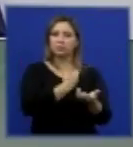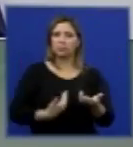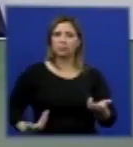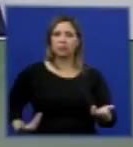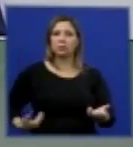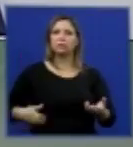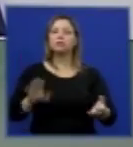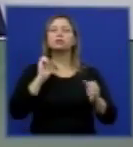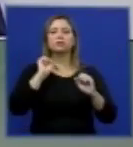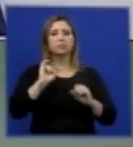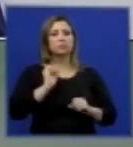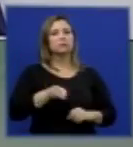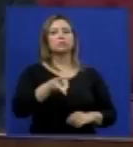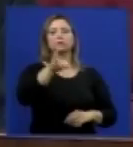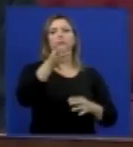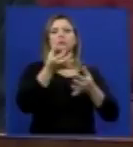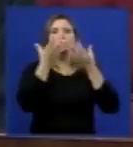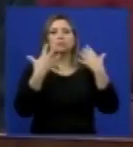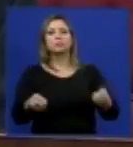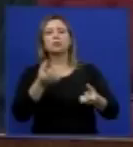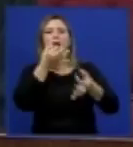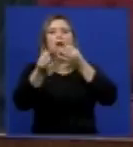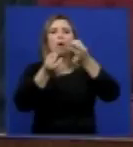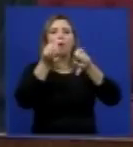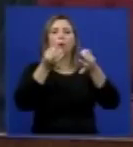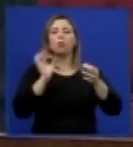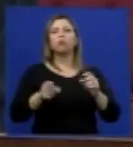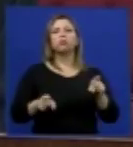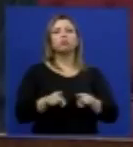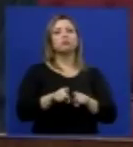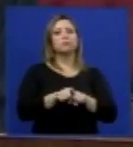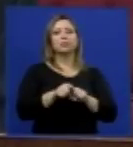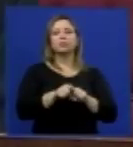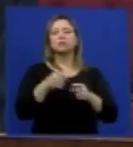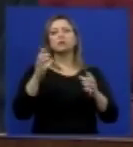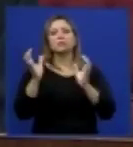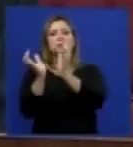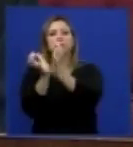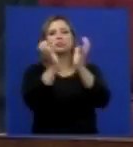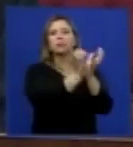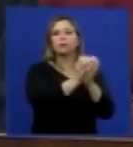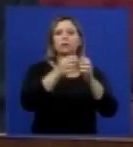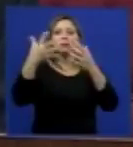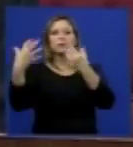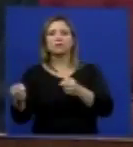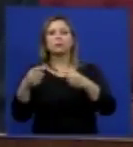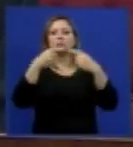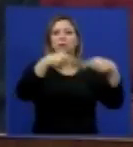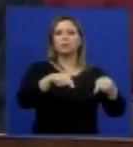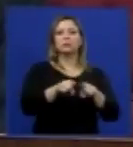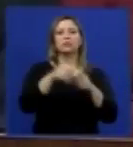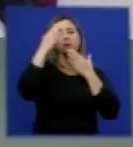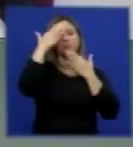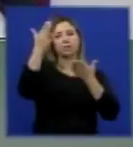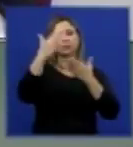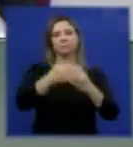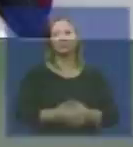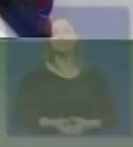vez democratizando o acesso à justiça para todas as partes interessadas no julgamento da ação. Muito obrigado, senhora